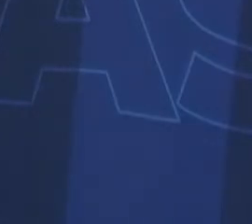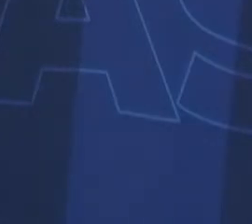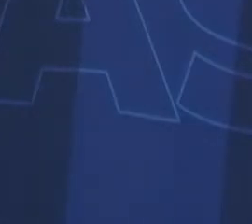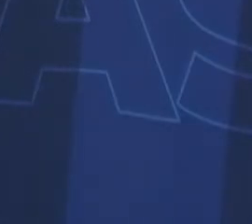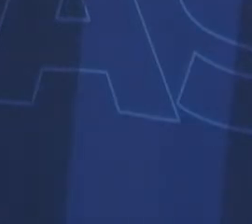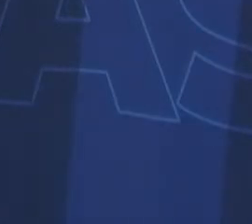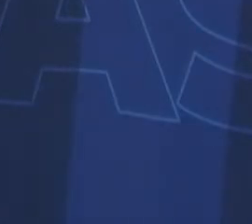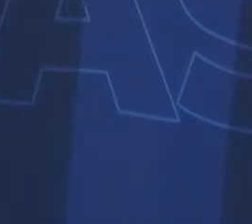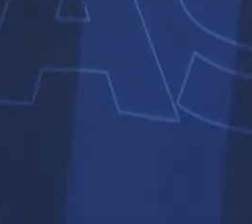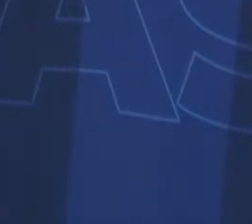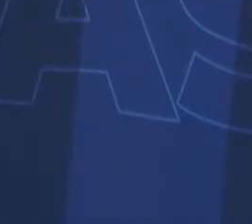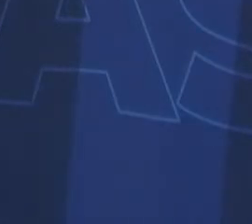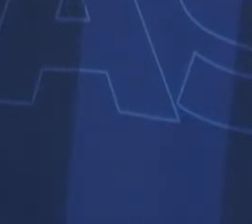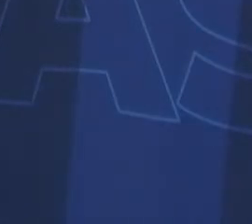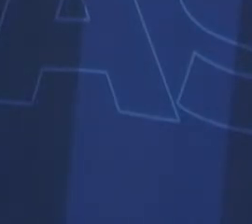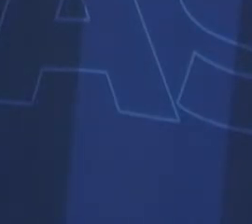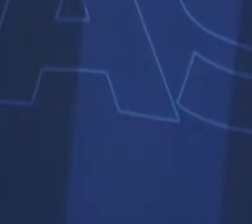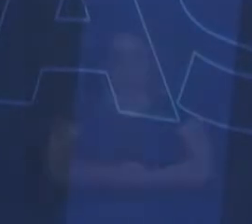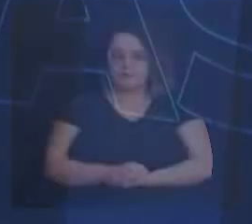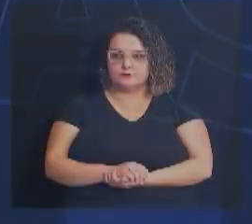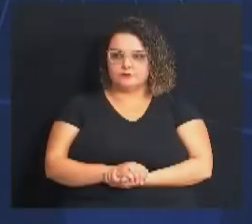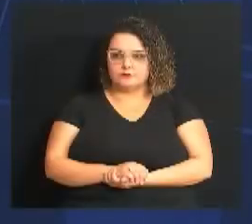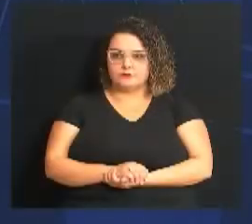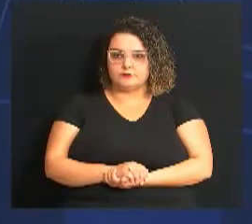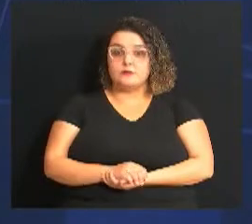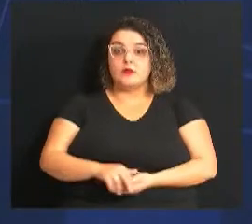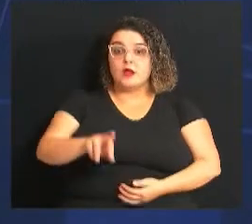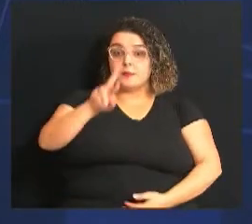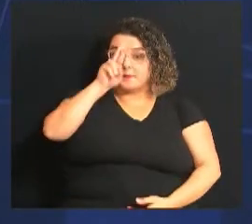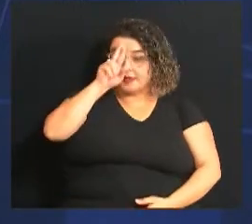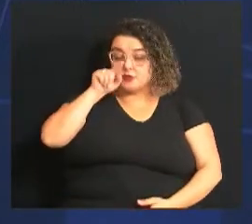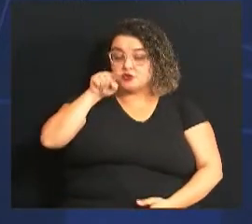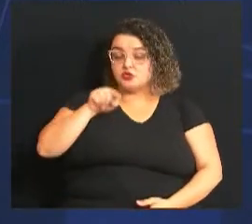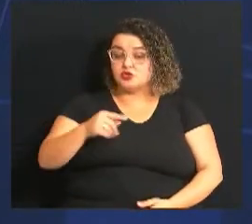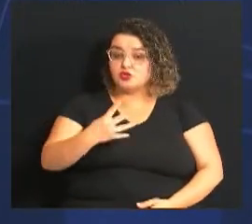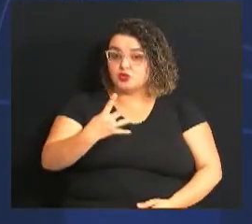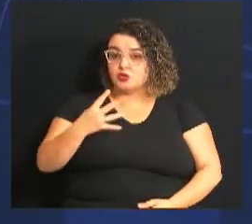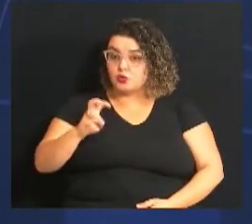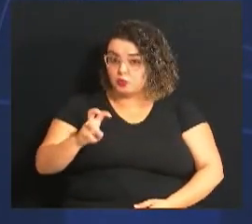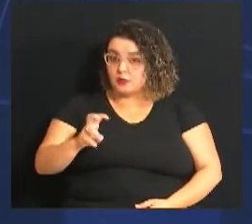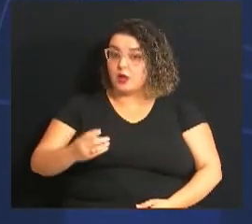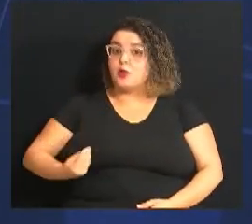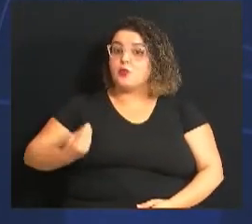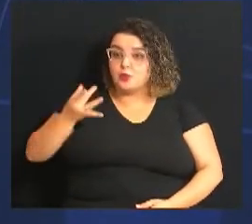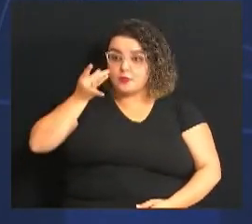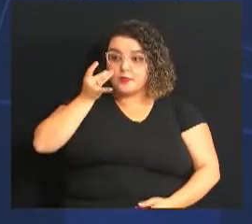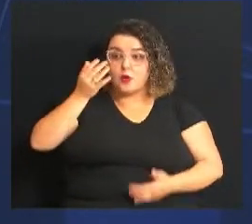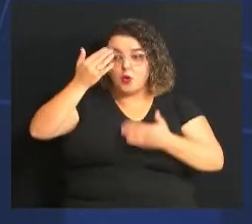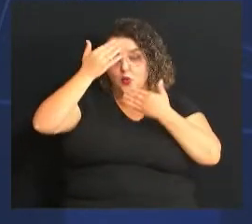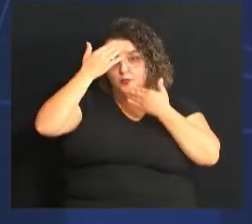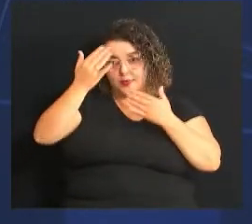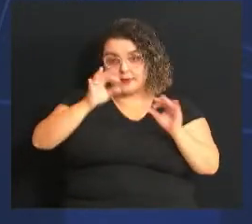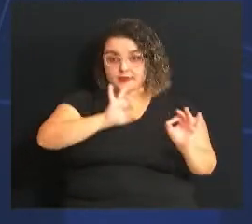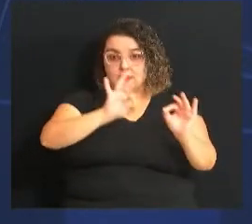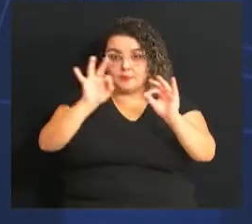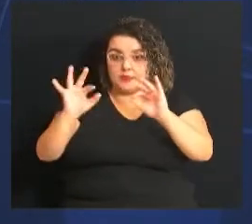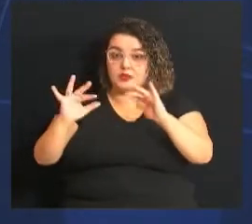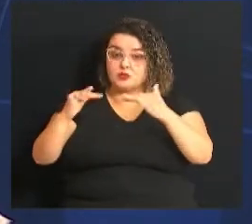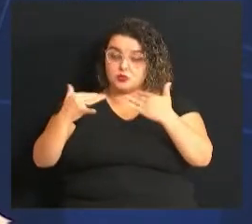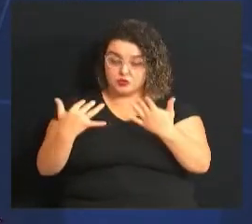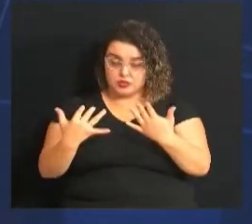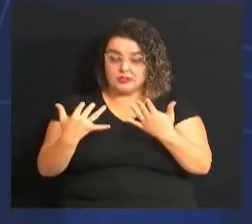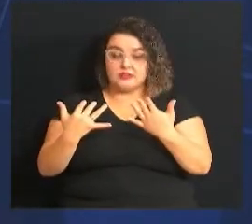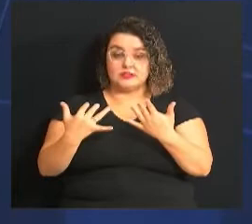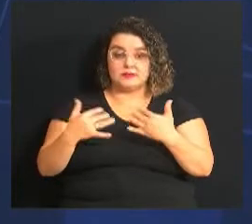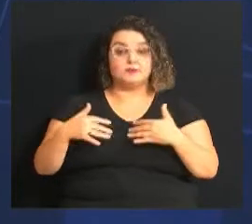Meio-dia e 45, Câmara Notícia de volta ao vivo nesta quinta-feira. Muito obrigado pela sua companhia, pela sua audiência.